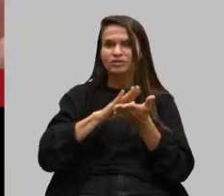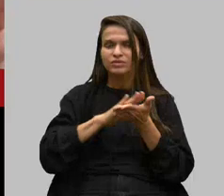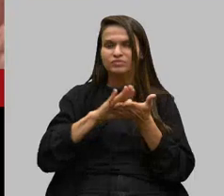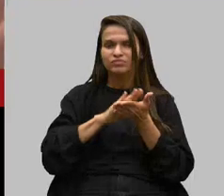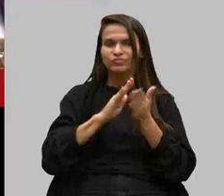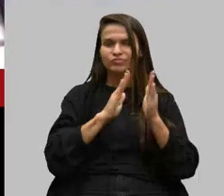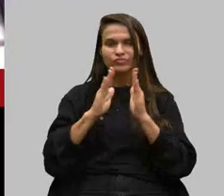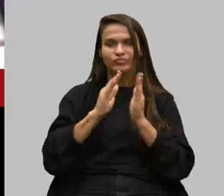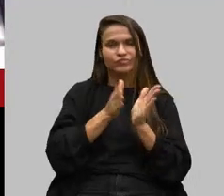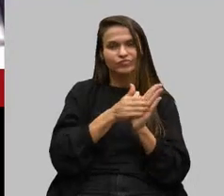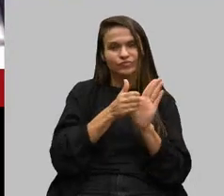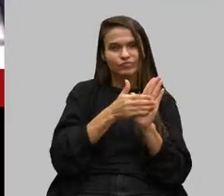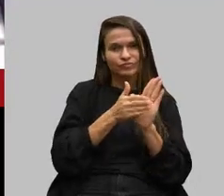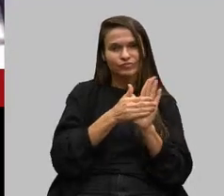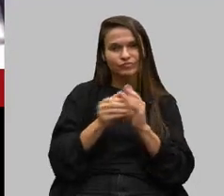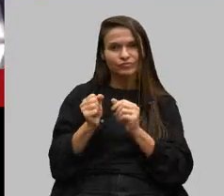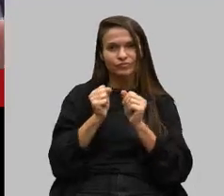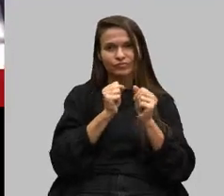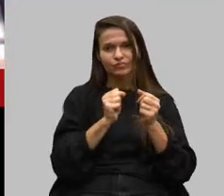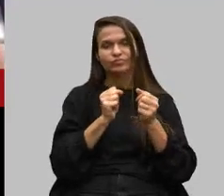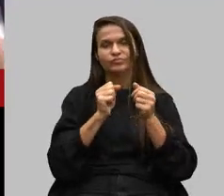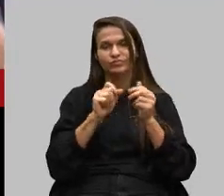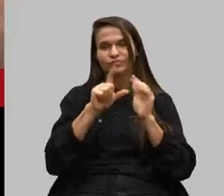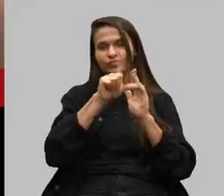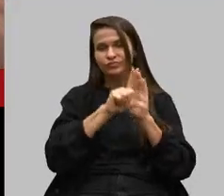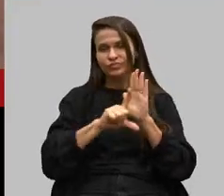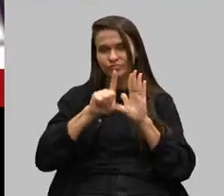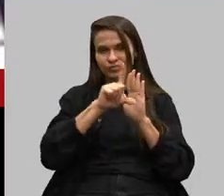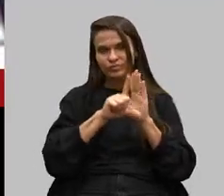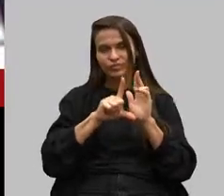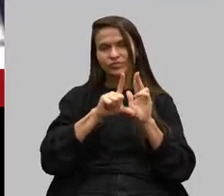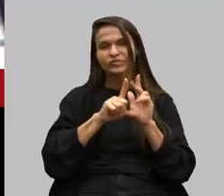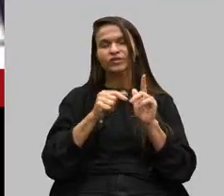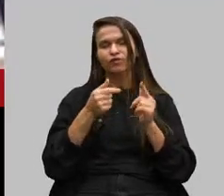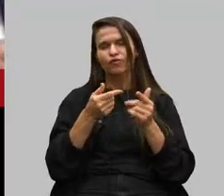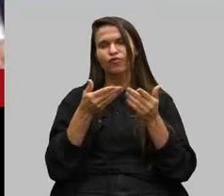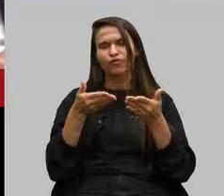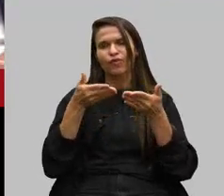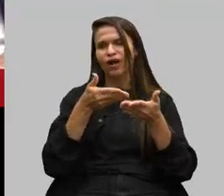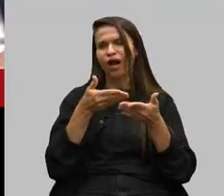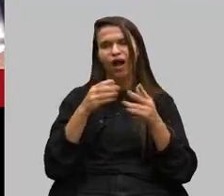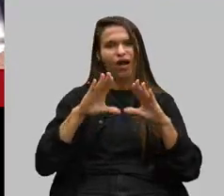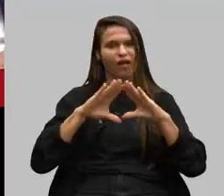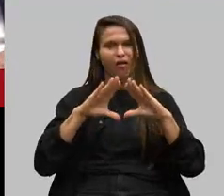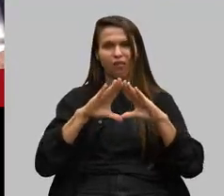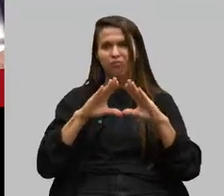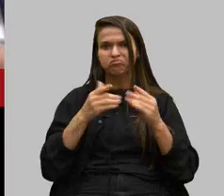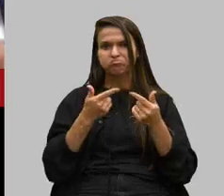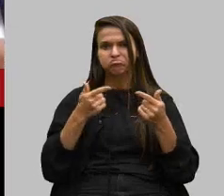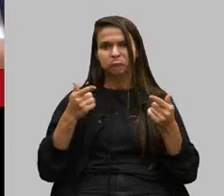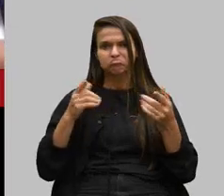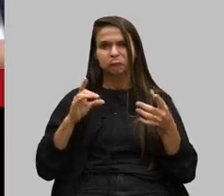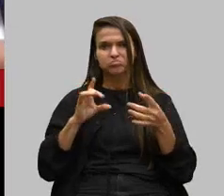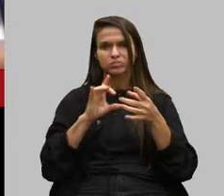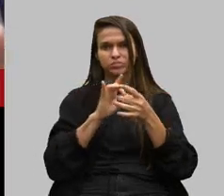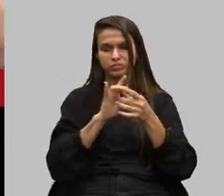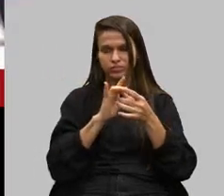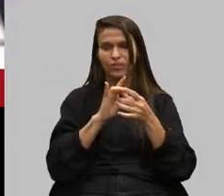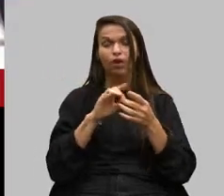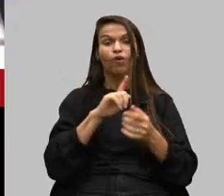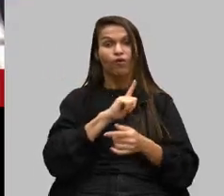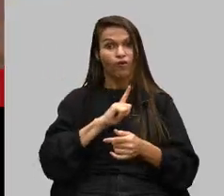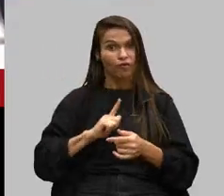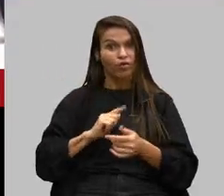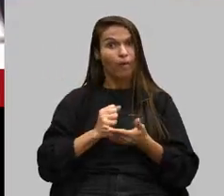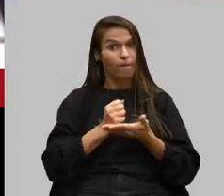prestação de contas no Poder Legislativo tratando de algo que a assembleia não não lhe atribuiu o governador te atribuiu